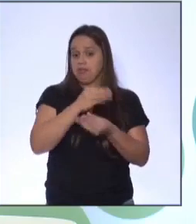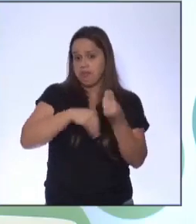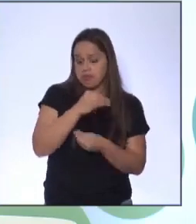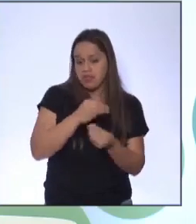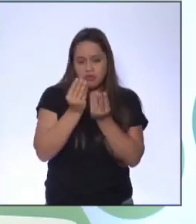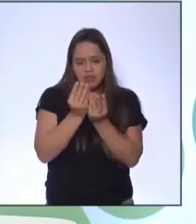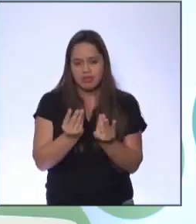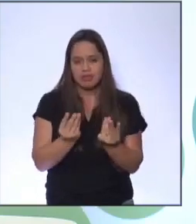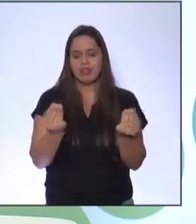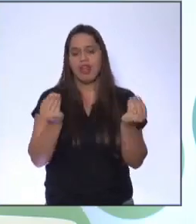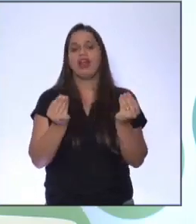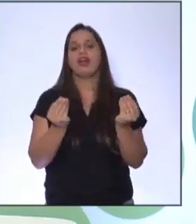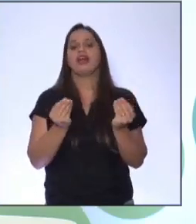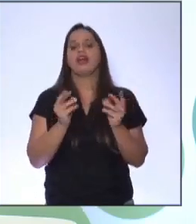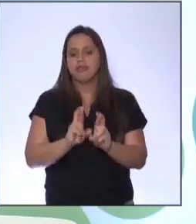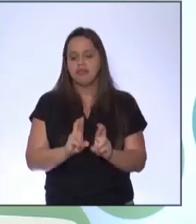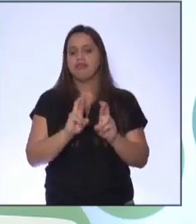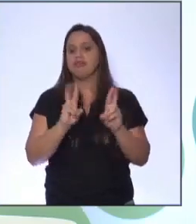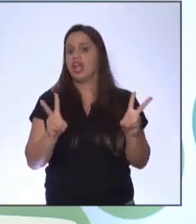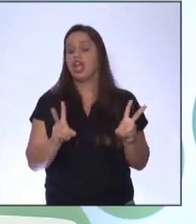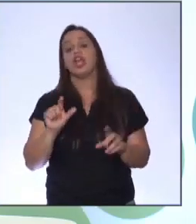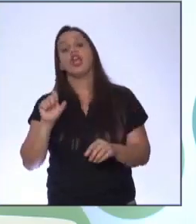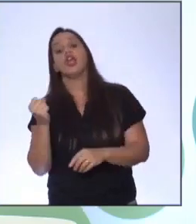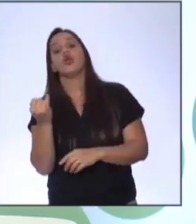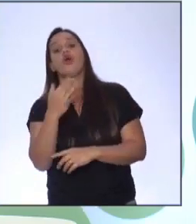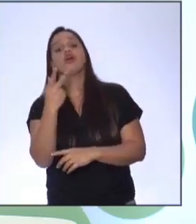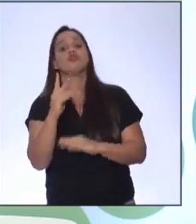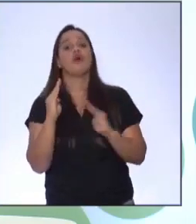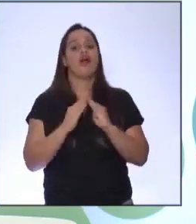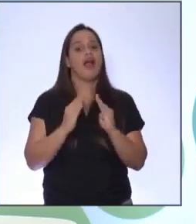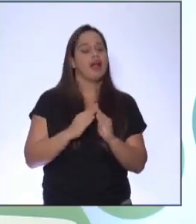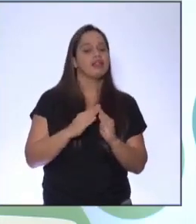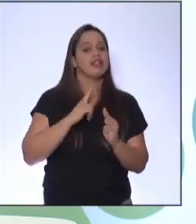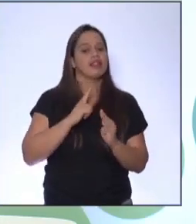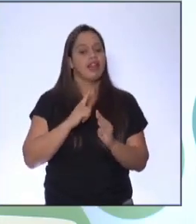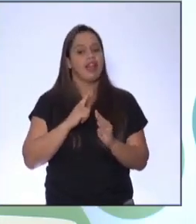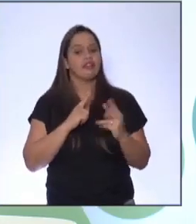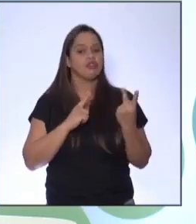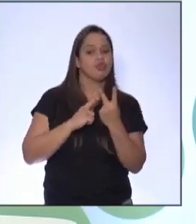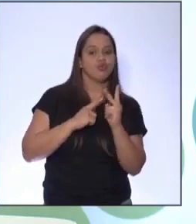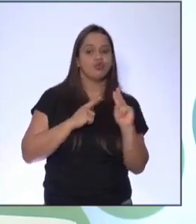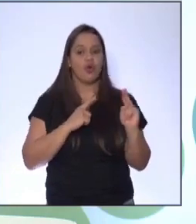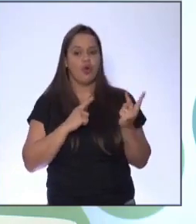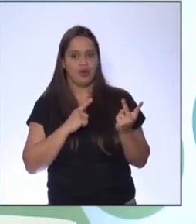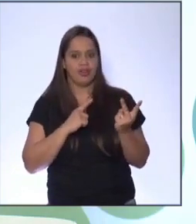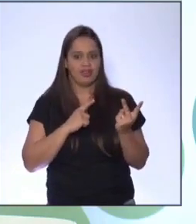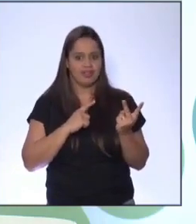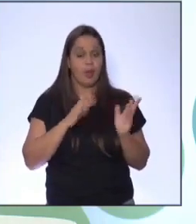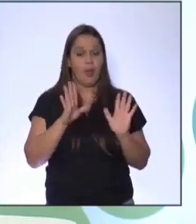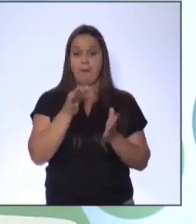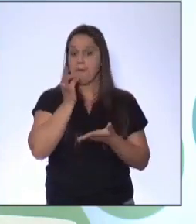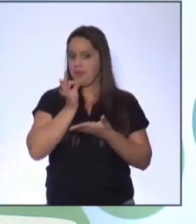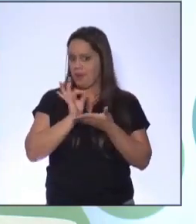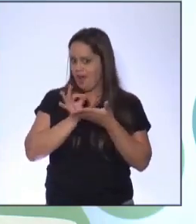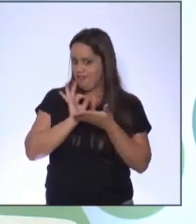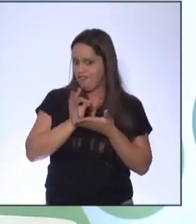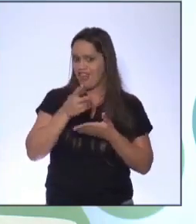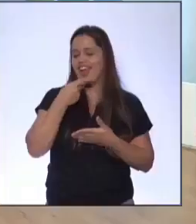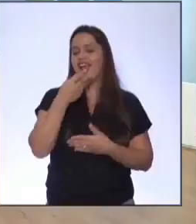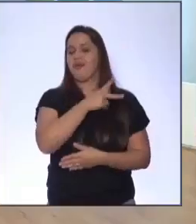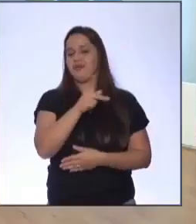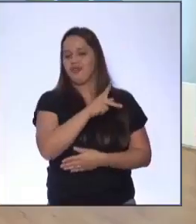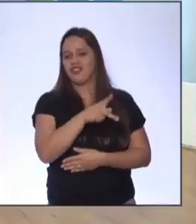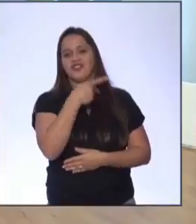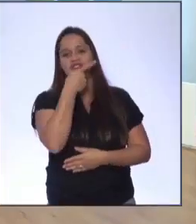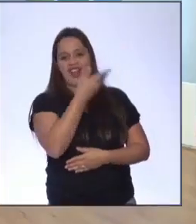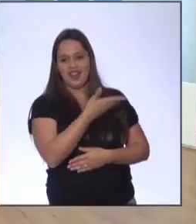e quais são as coisas que tem na casa de vocês que é heterogênea, né? O café, que o professor Robson, você